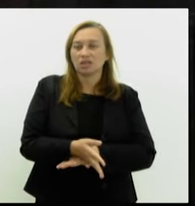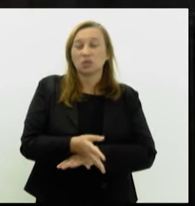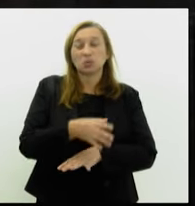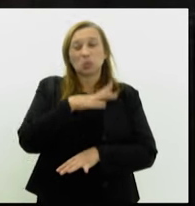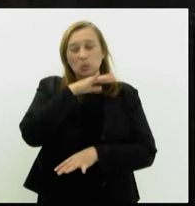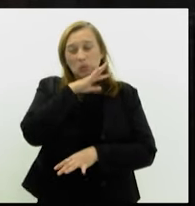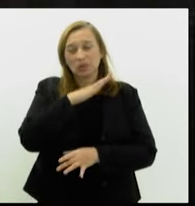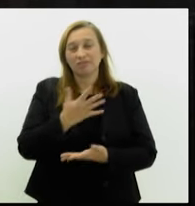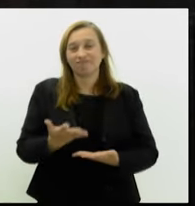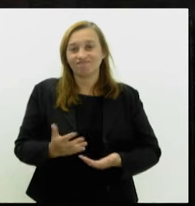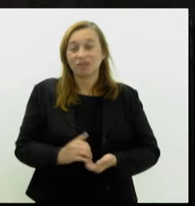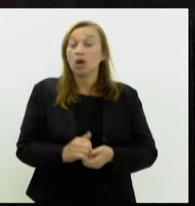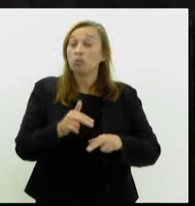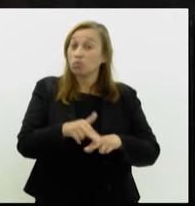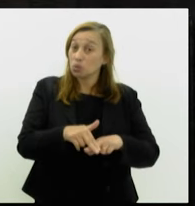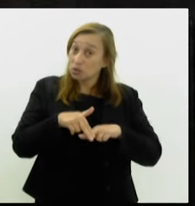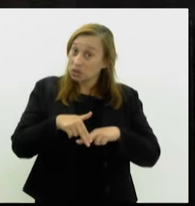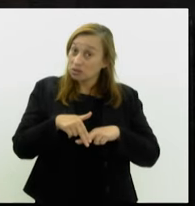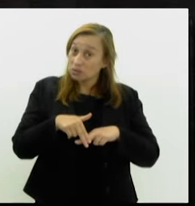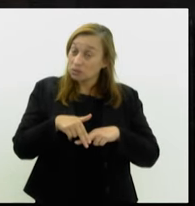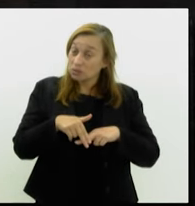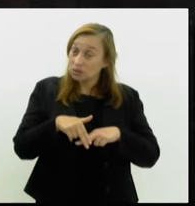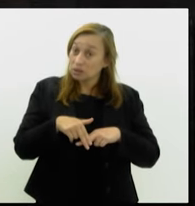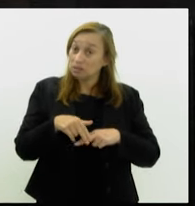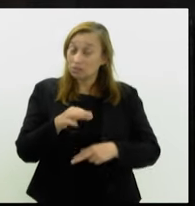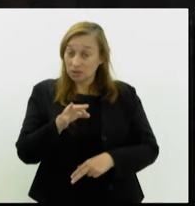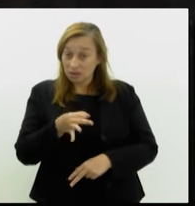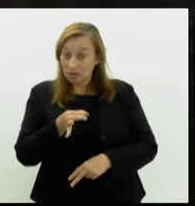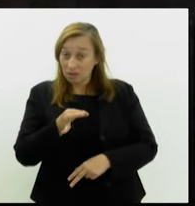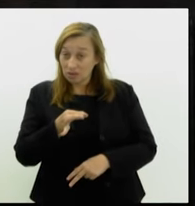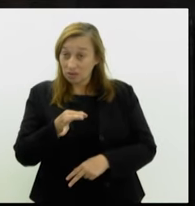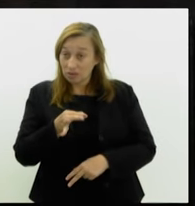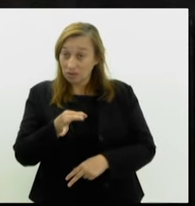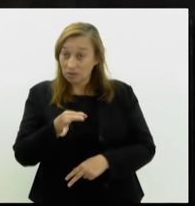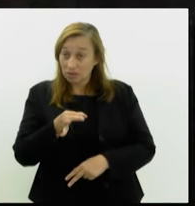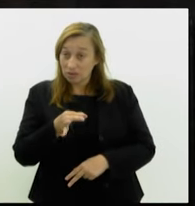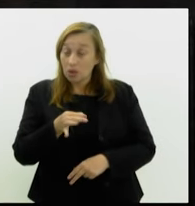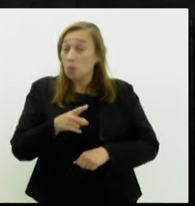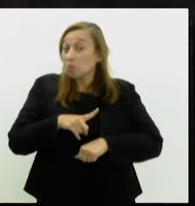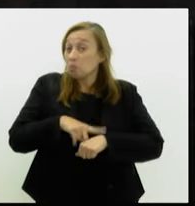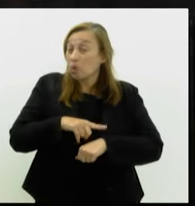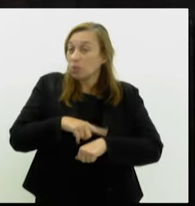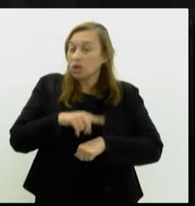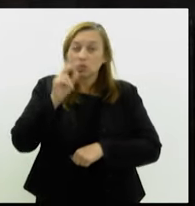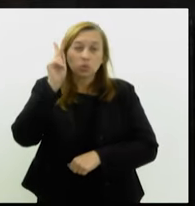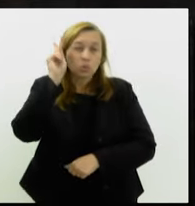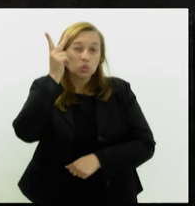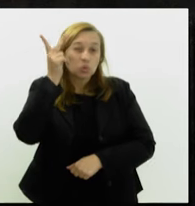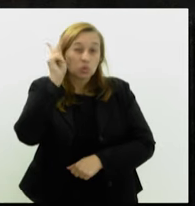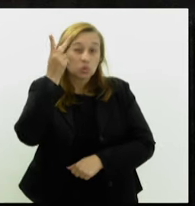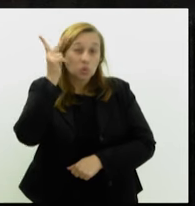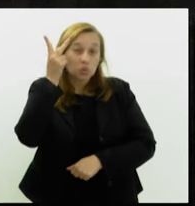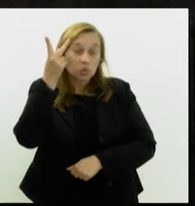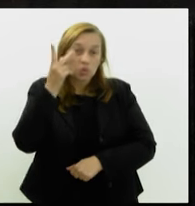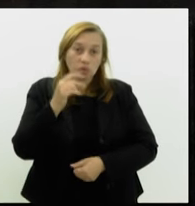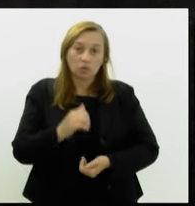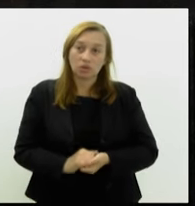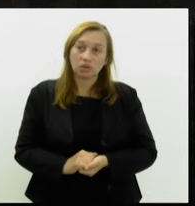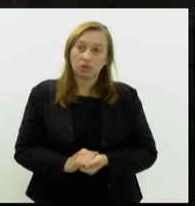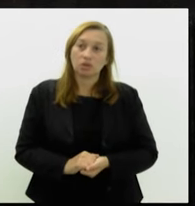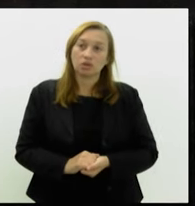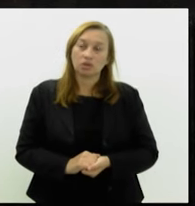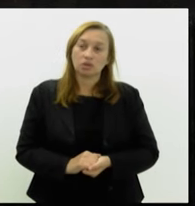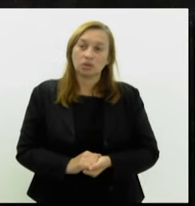negativa. Por isso é necessário que esse seja um momento histórico de virada